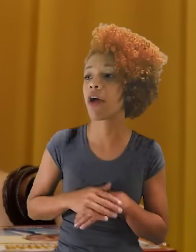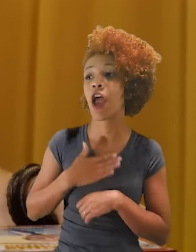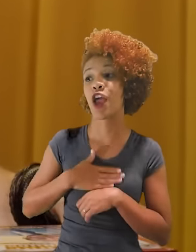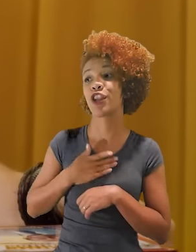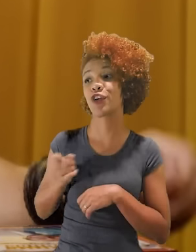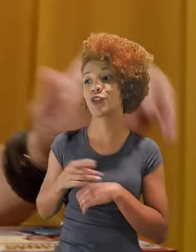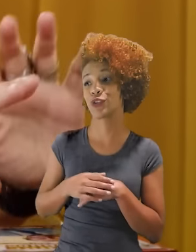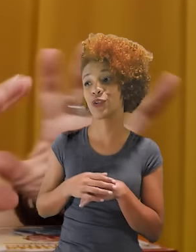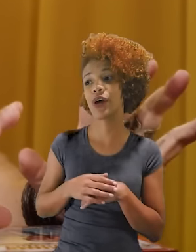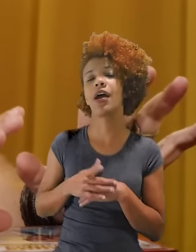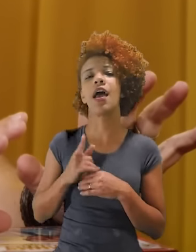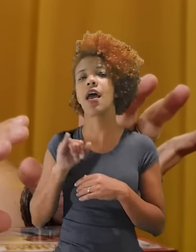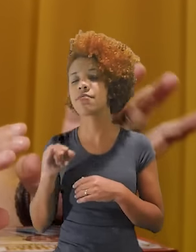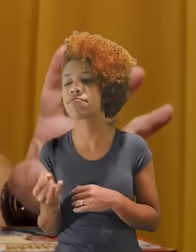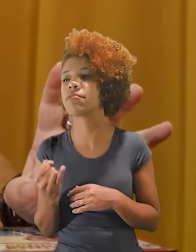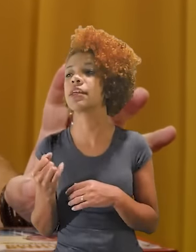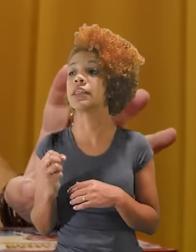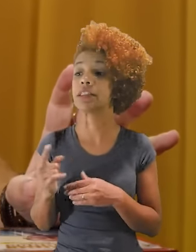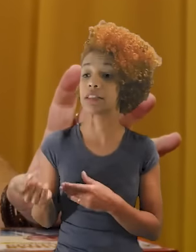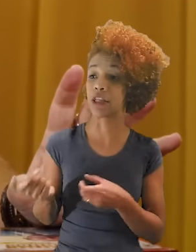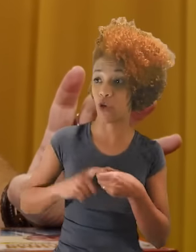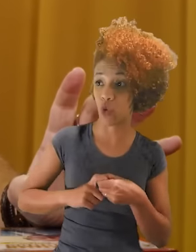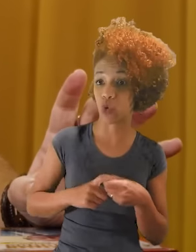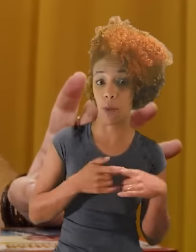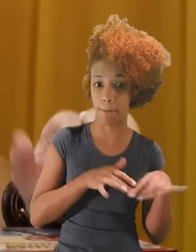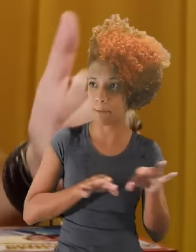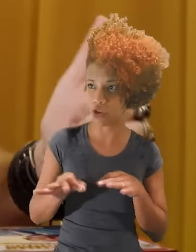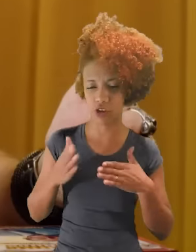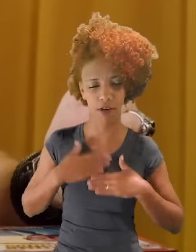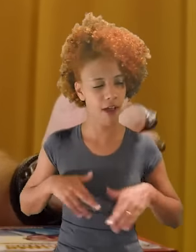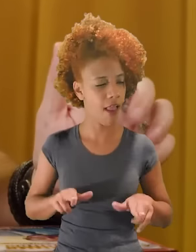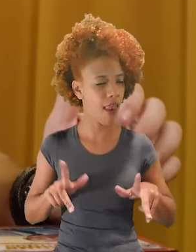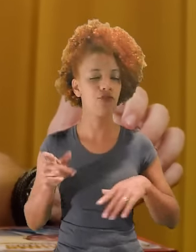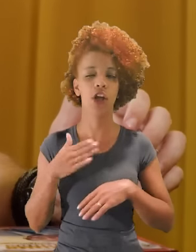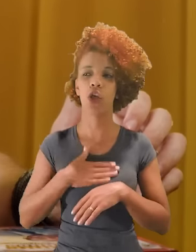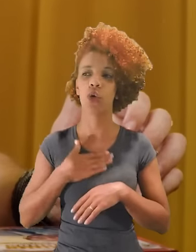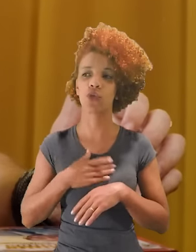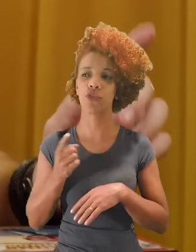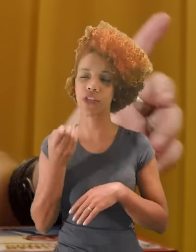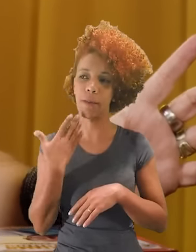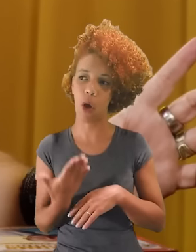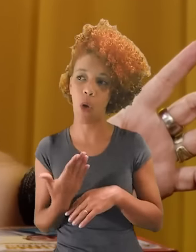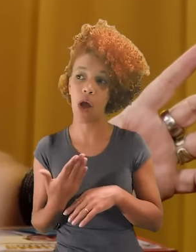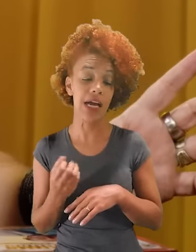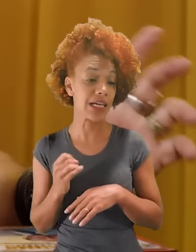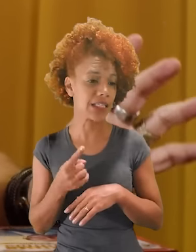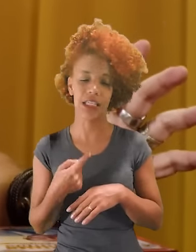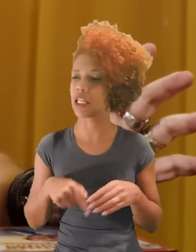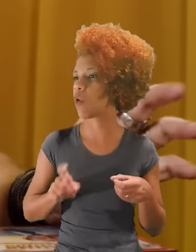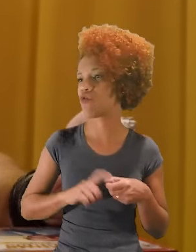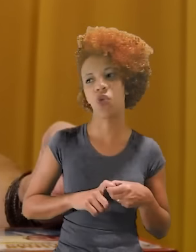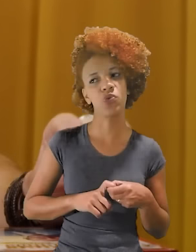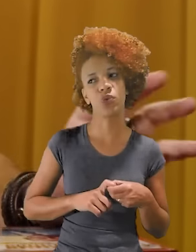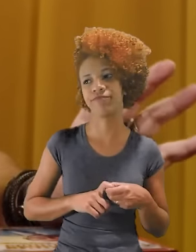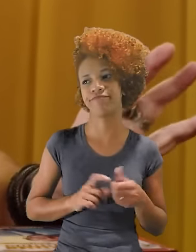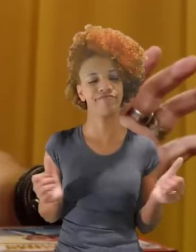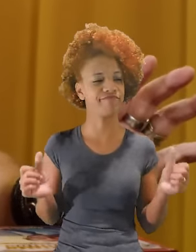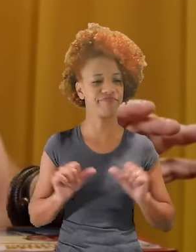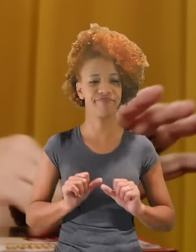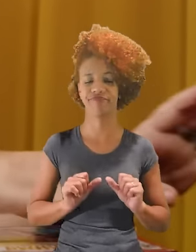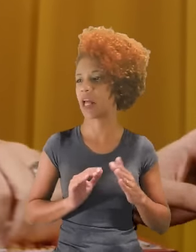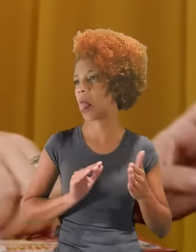Ele gostou. Então, assim, era essa a pegada dele. Se ele te chamou para outro projeto, relaxa, irmão. Ele gostou de você. Você é bom. Se ele não te chamou,